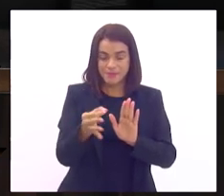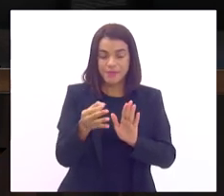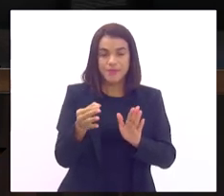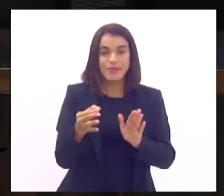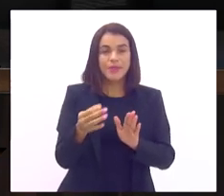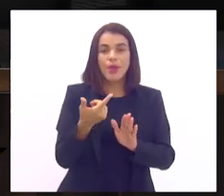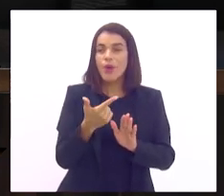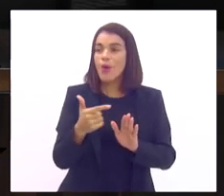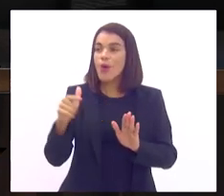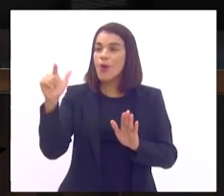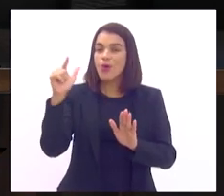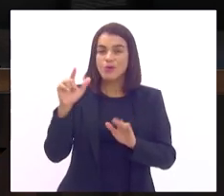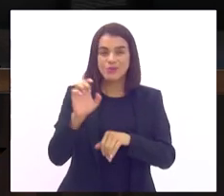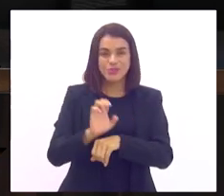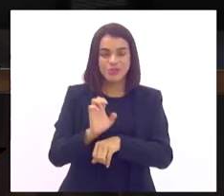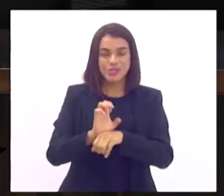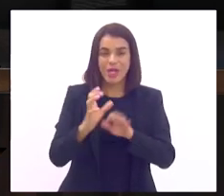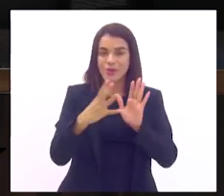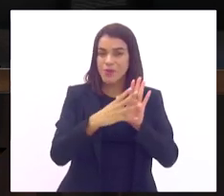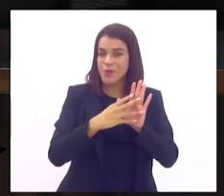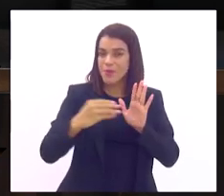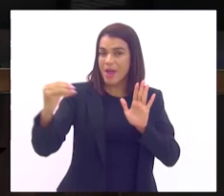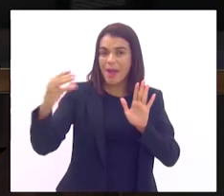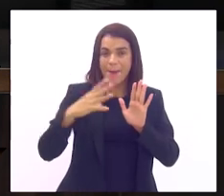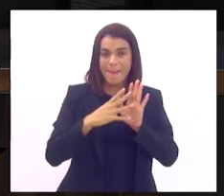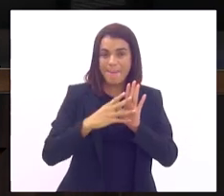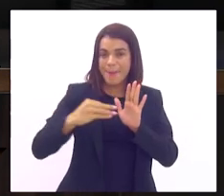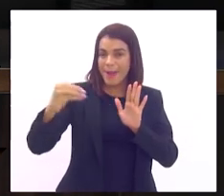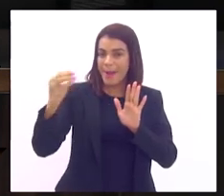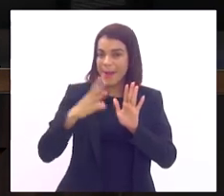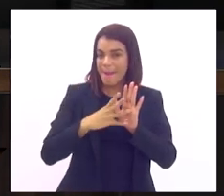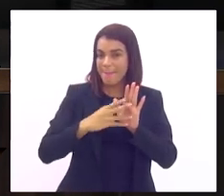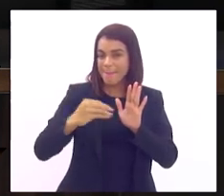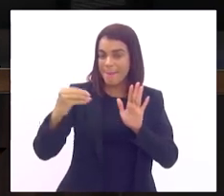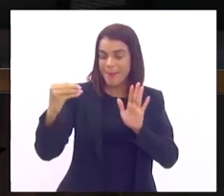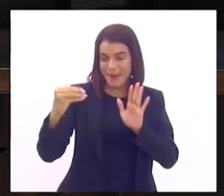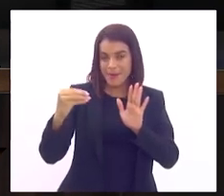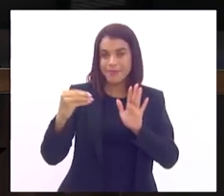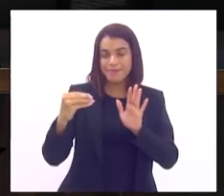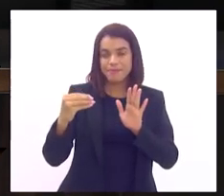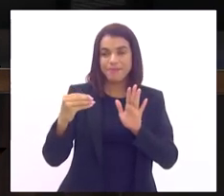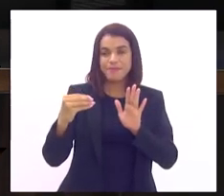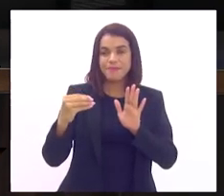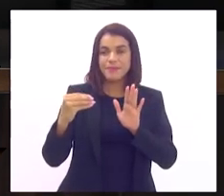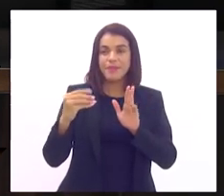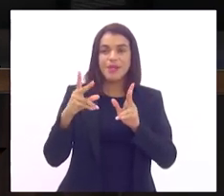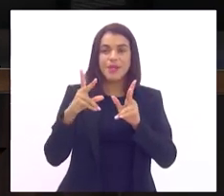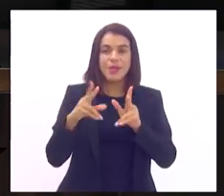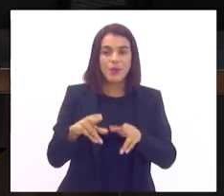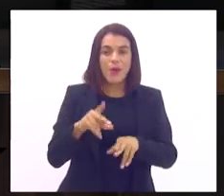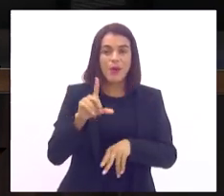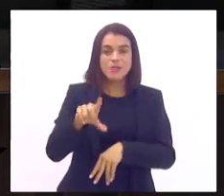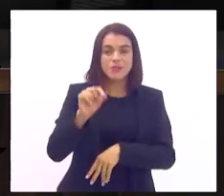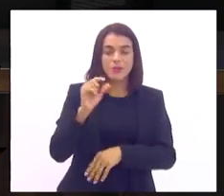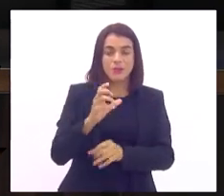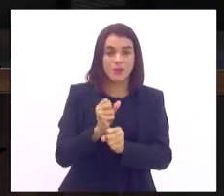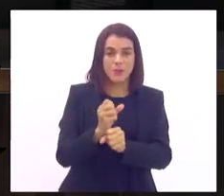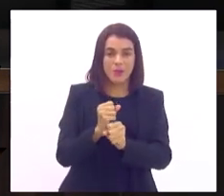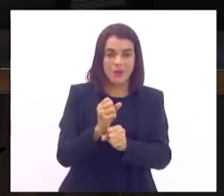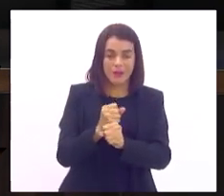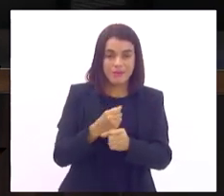outros estados passam também a implantar, né, como a preferência para o contador na